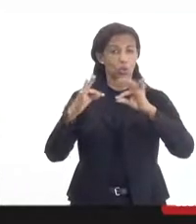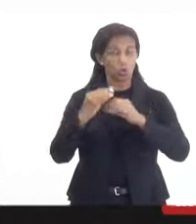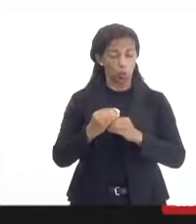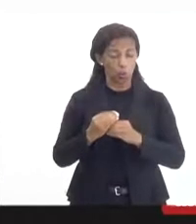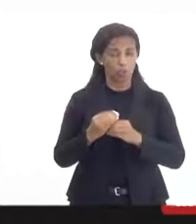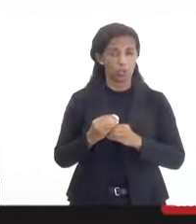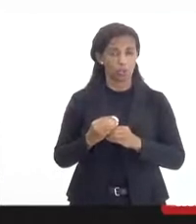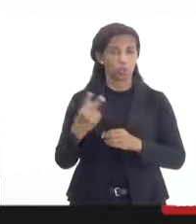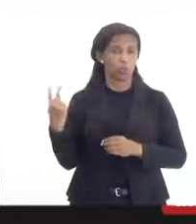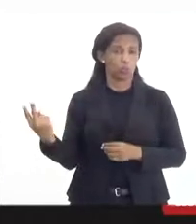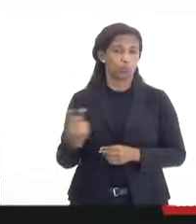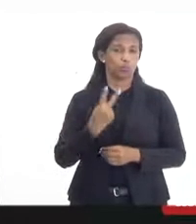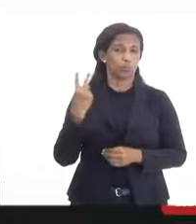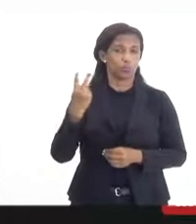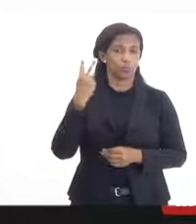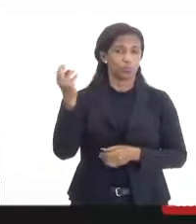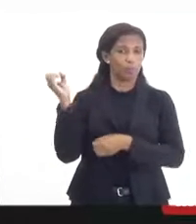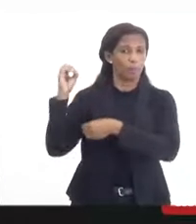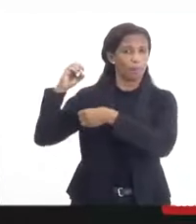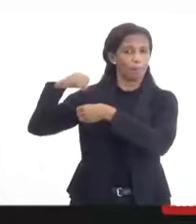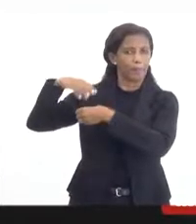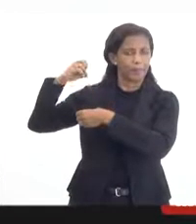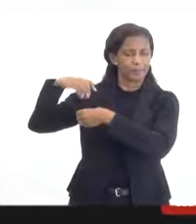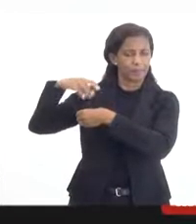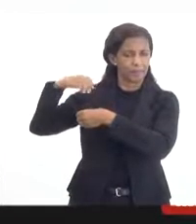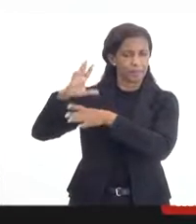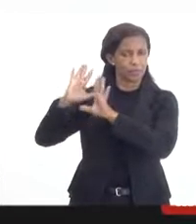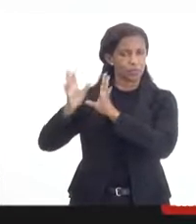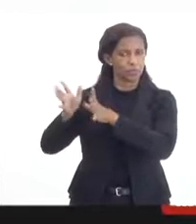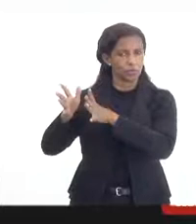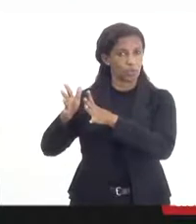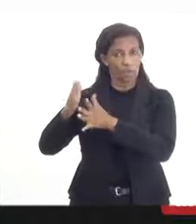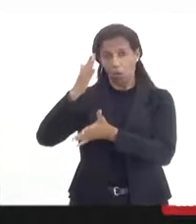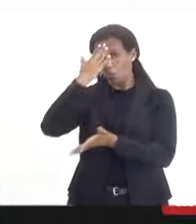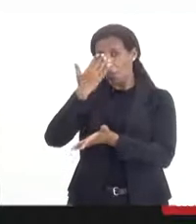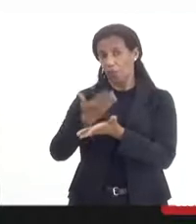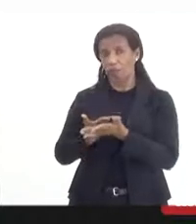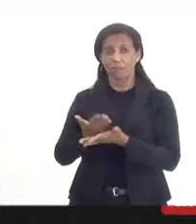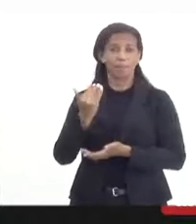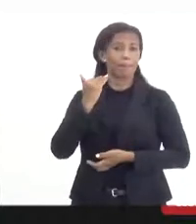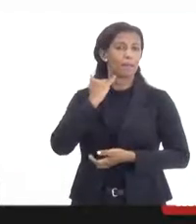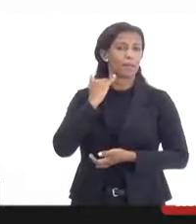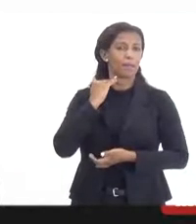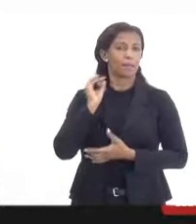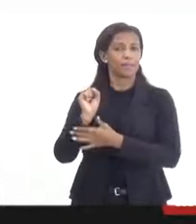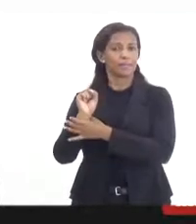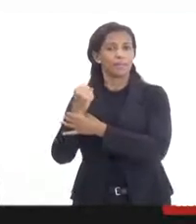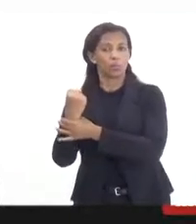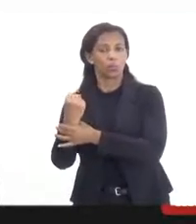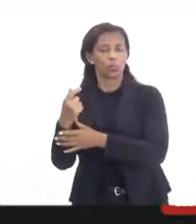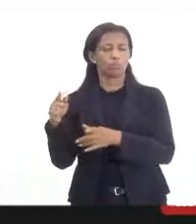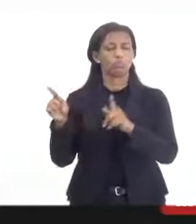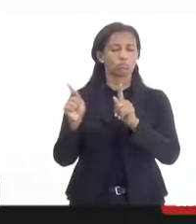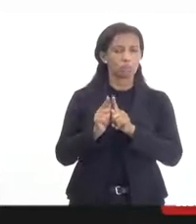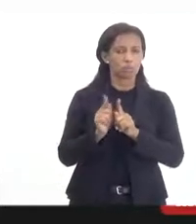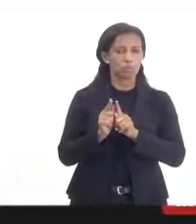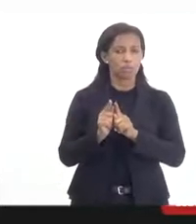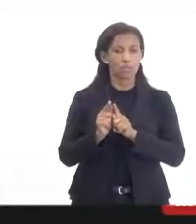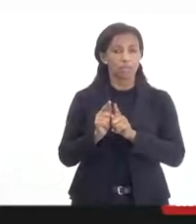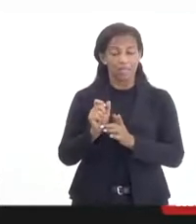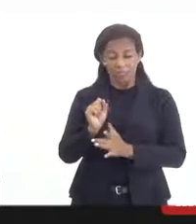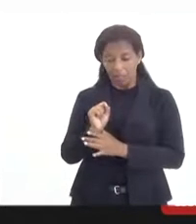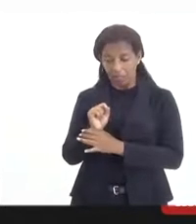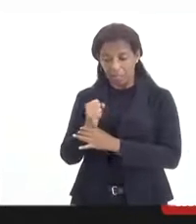com valores depositados, com fianças bancárias e seguros garantia que asseguram